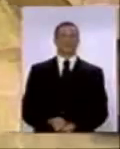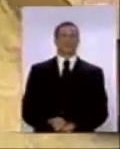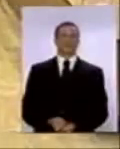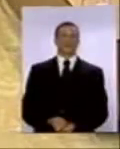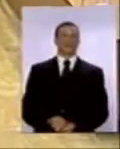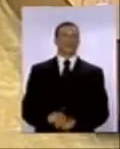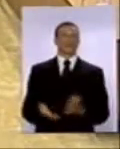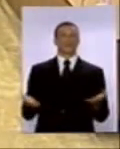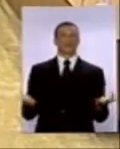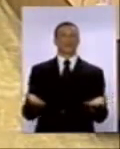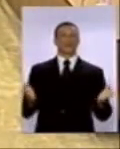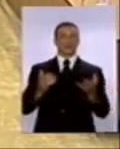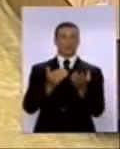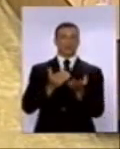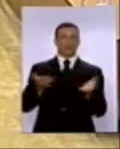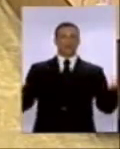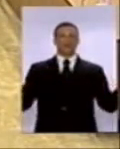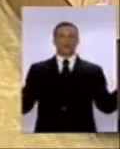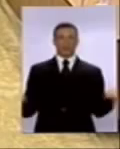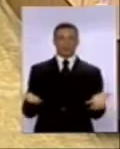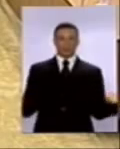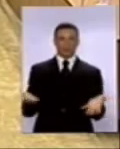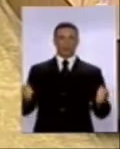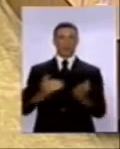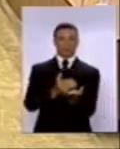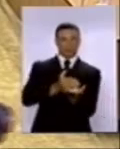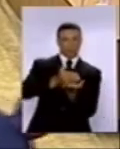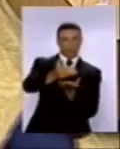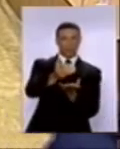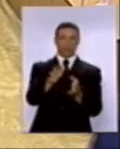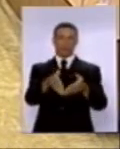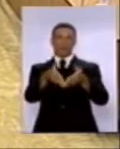cut e das autoridades que compunham a mesa de honra